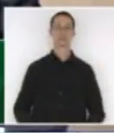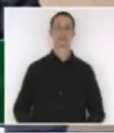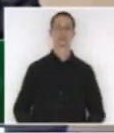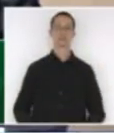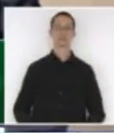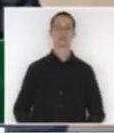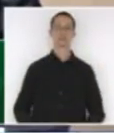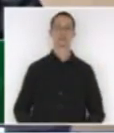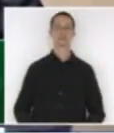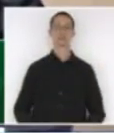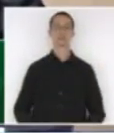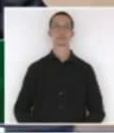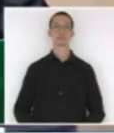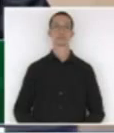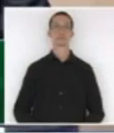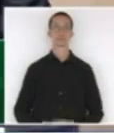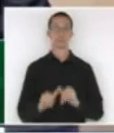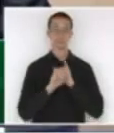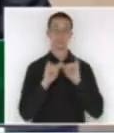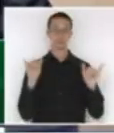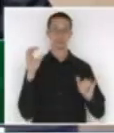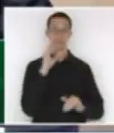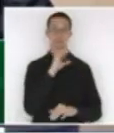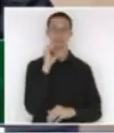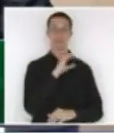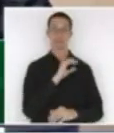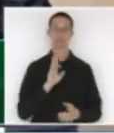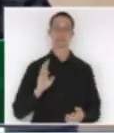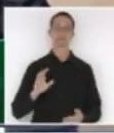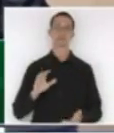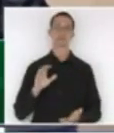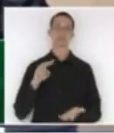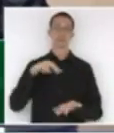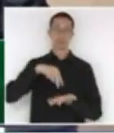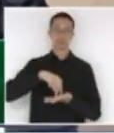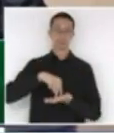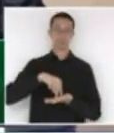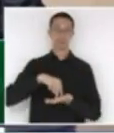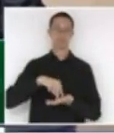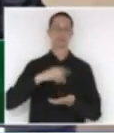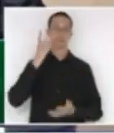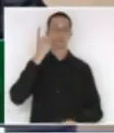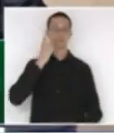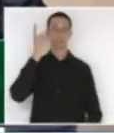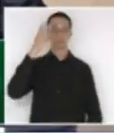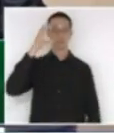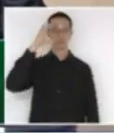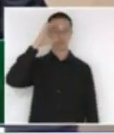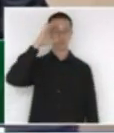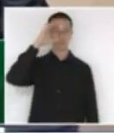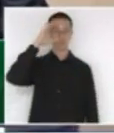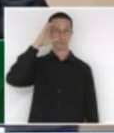comunicações. Inscrito para falar o eminente deputado Fernando Coruja.